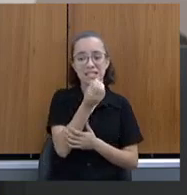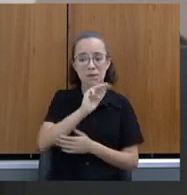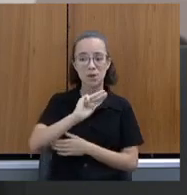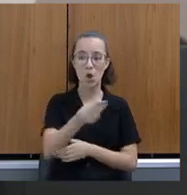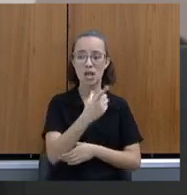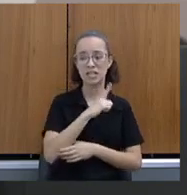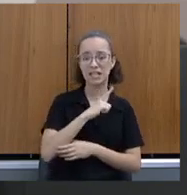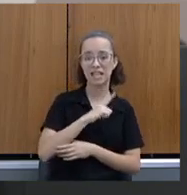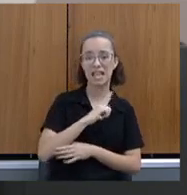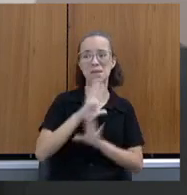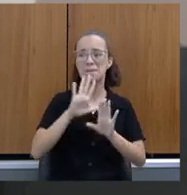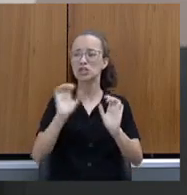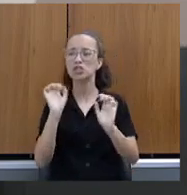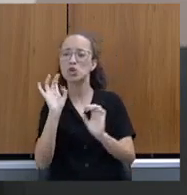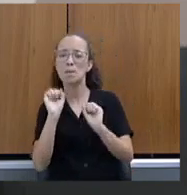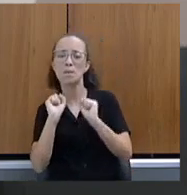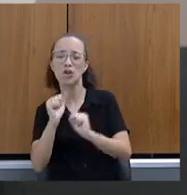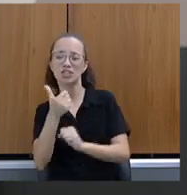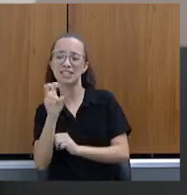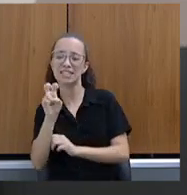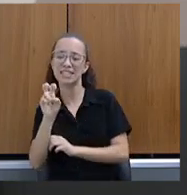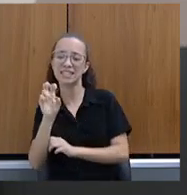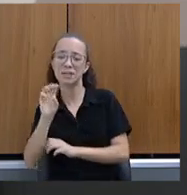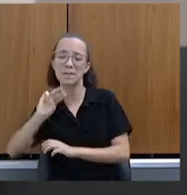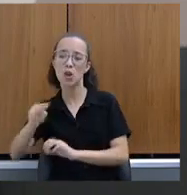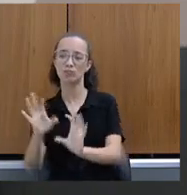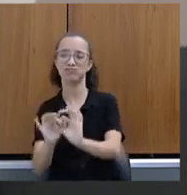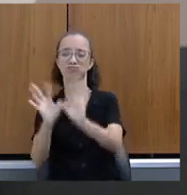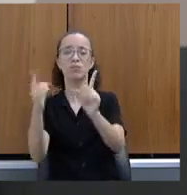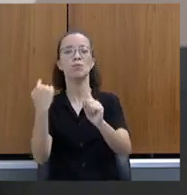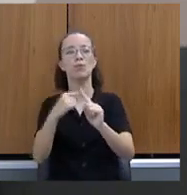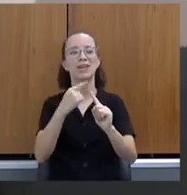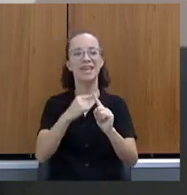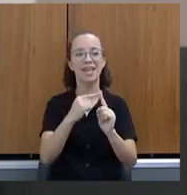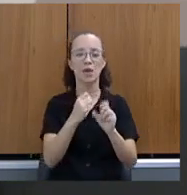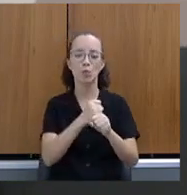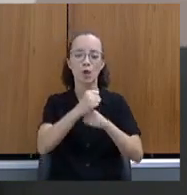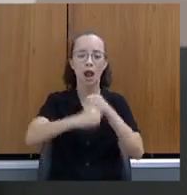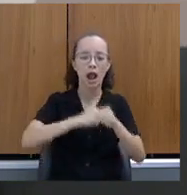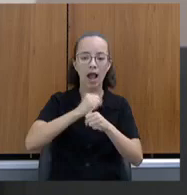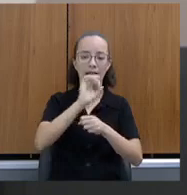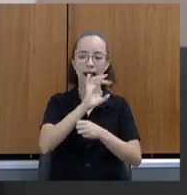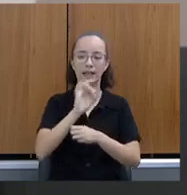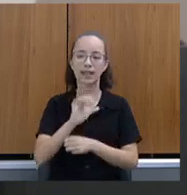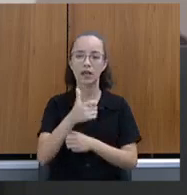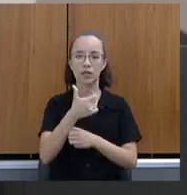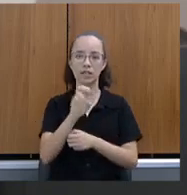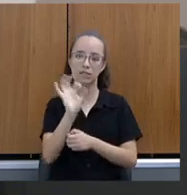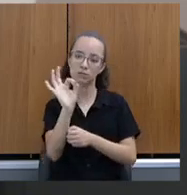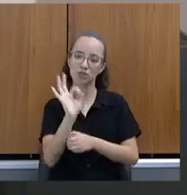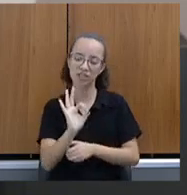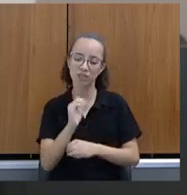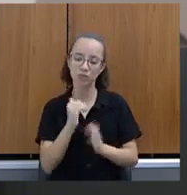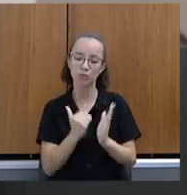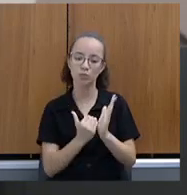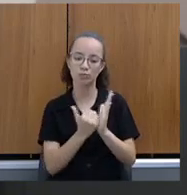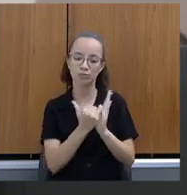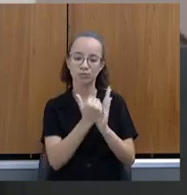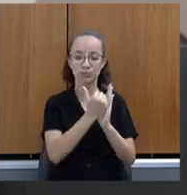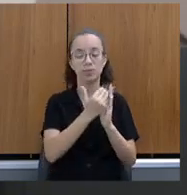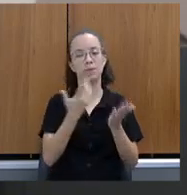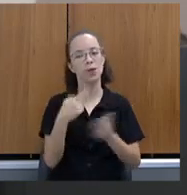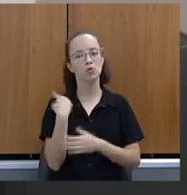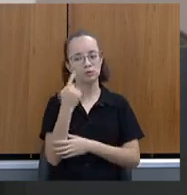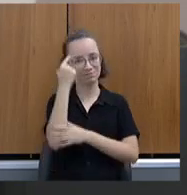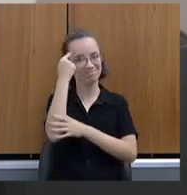disponibilizar 15 porque cresce 10% ao ano então assim precisamos regularizar isso pensar